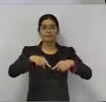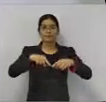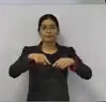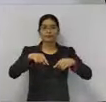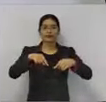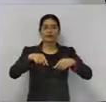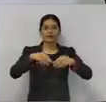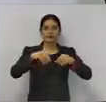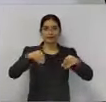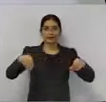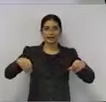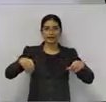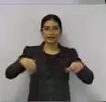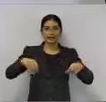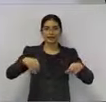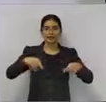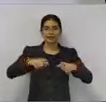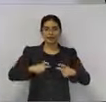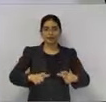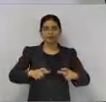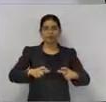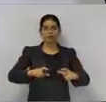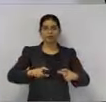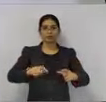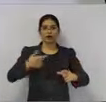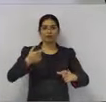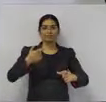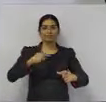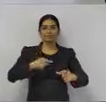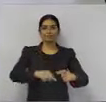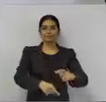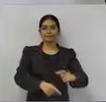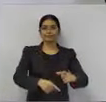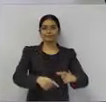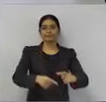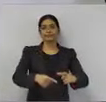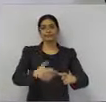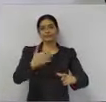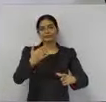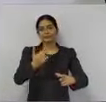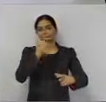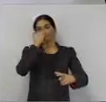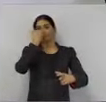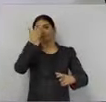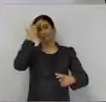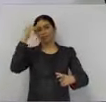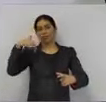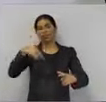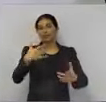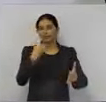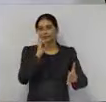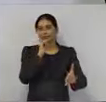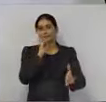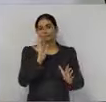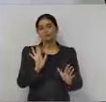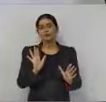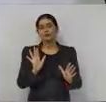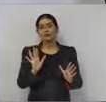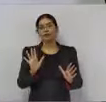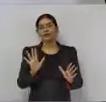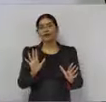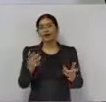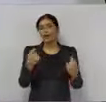desinterligações e capeamento da rede velha. Nós não temos rede velha lá é só rede nova. Então a adutora vai ser